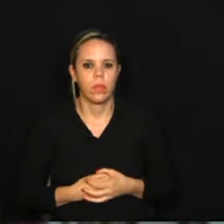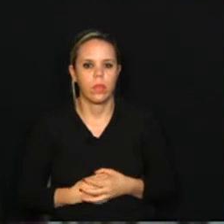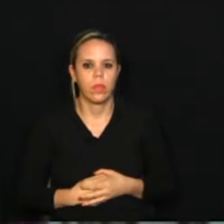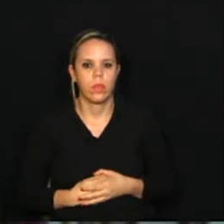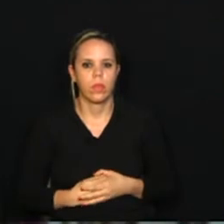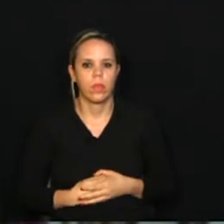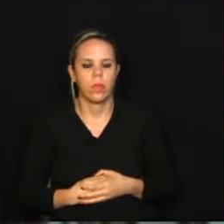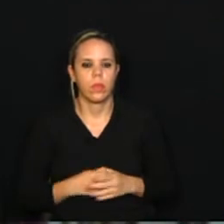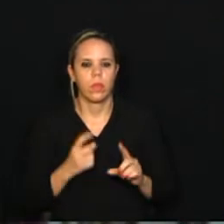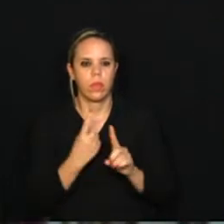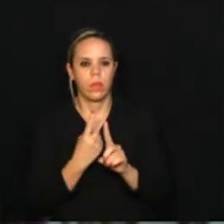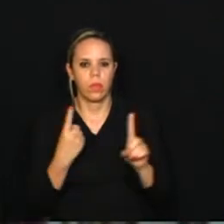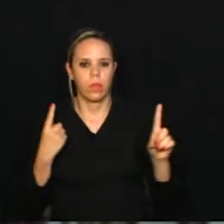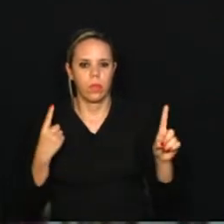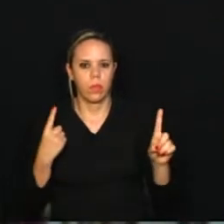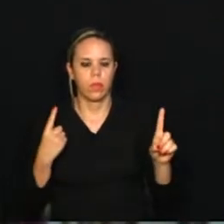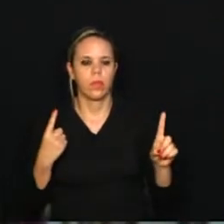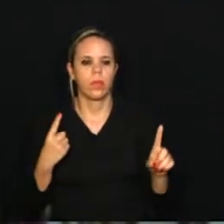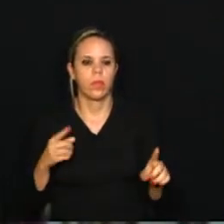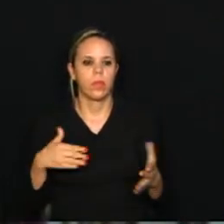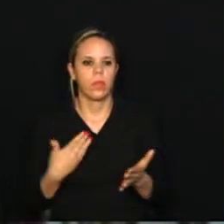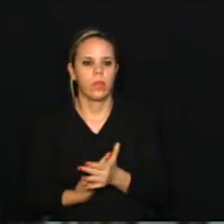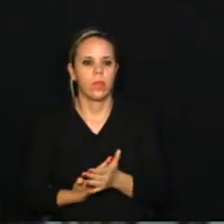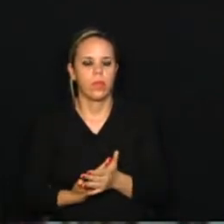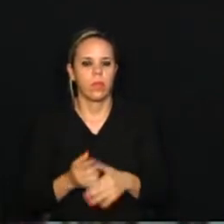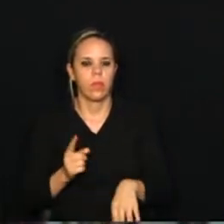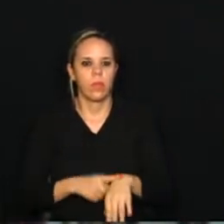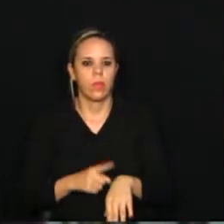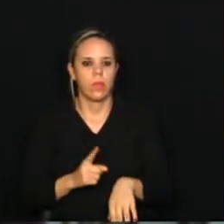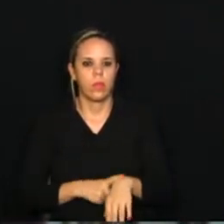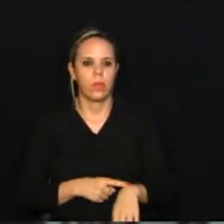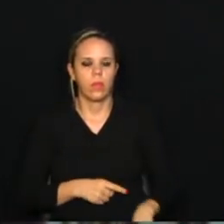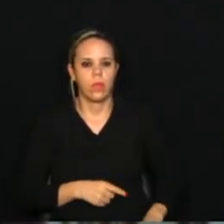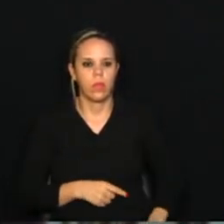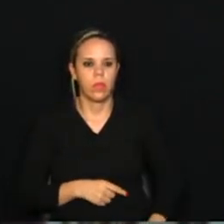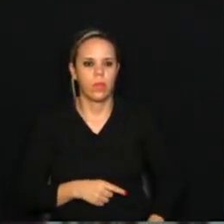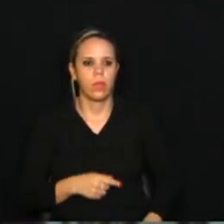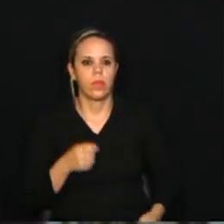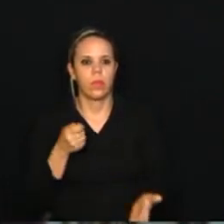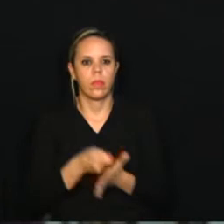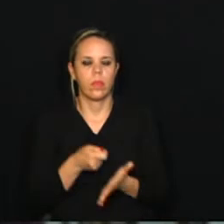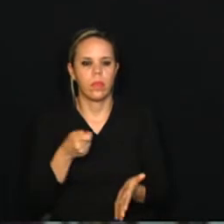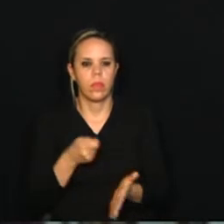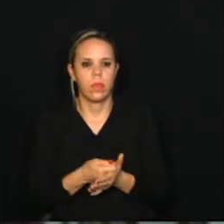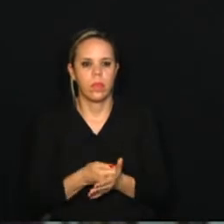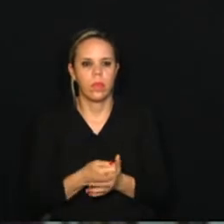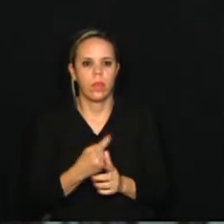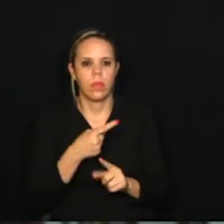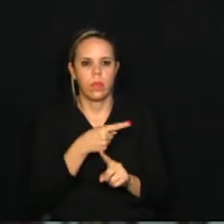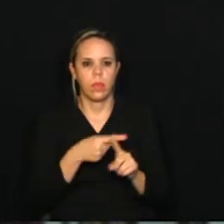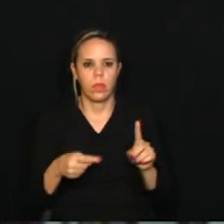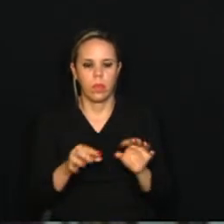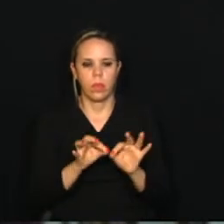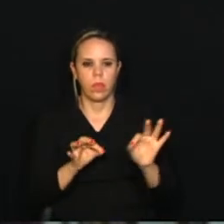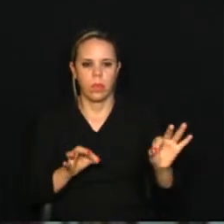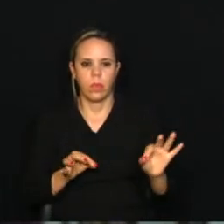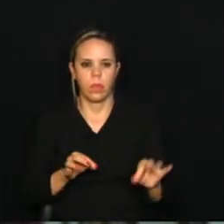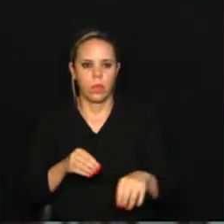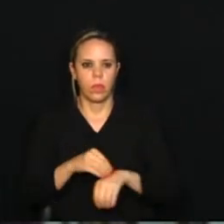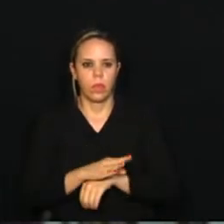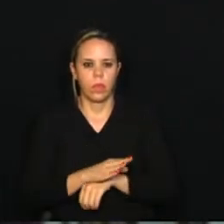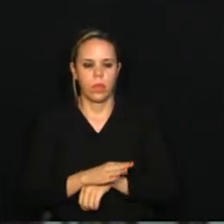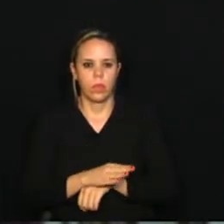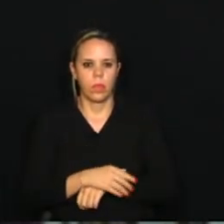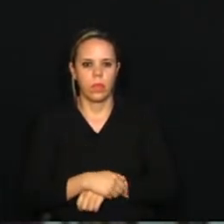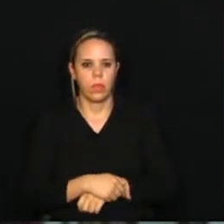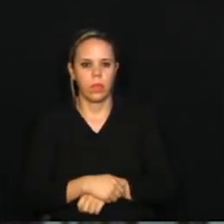o distanciamento que até o momento é exigido em 1,5 metro passaria a